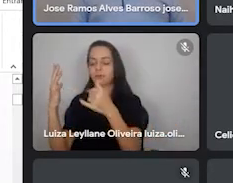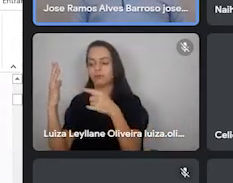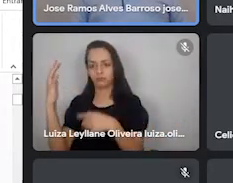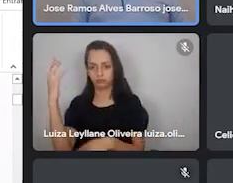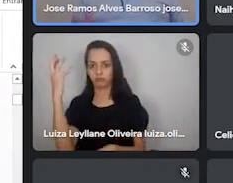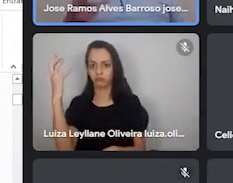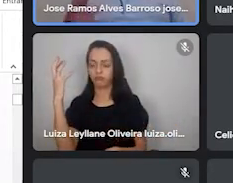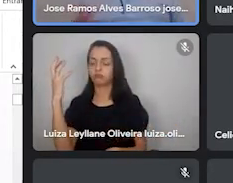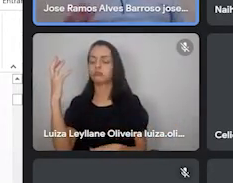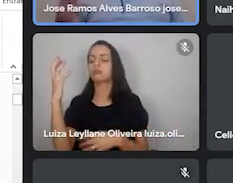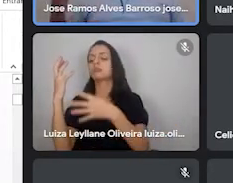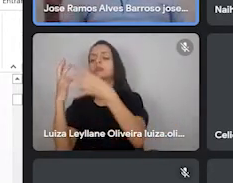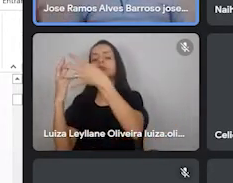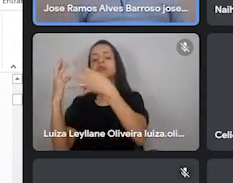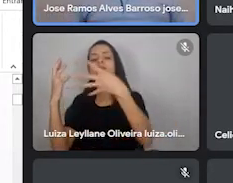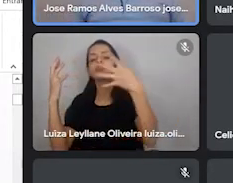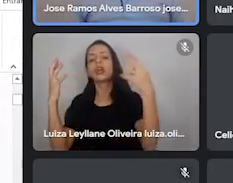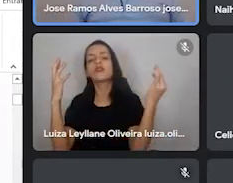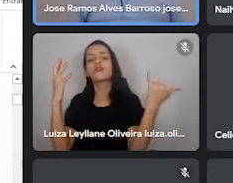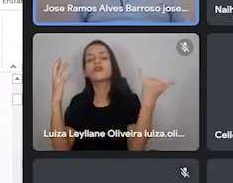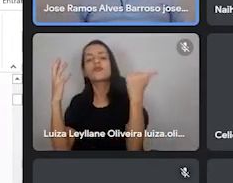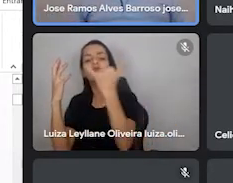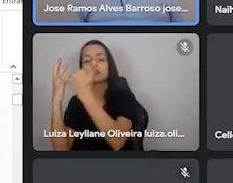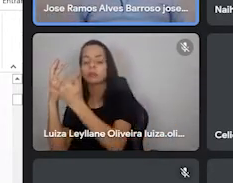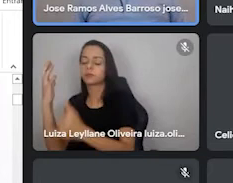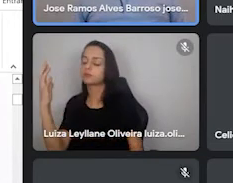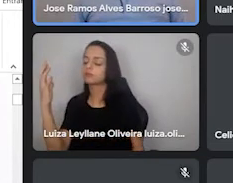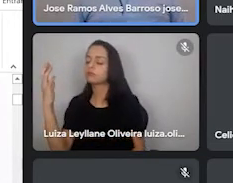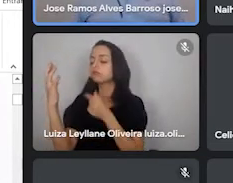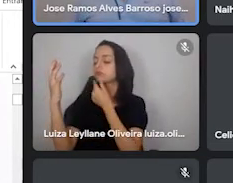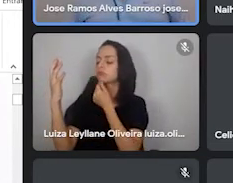No ele podar um galho,